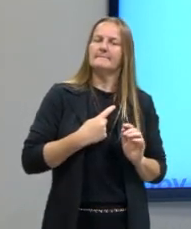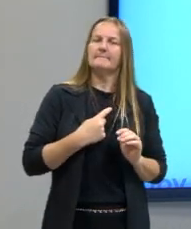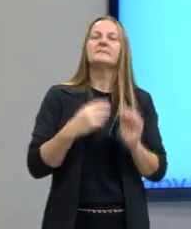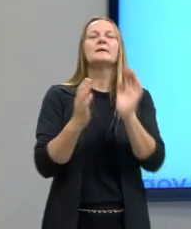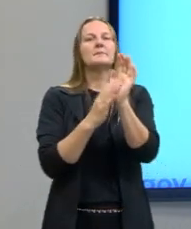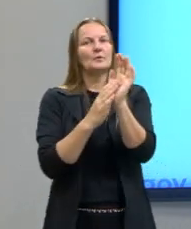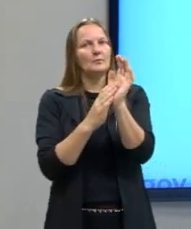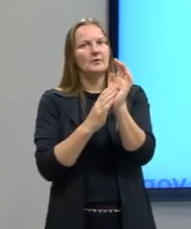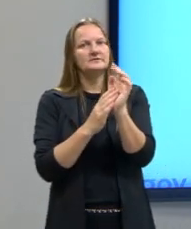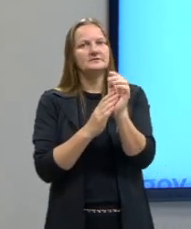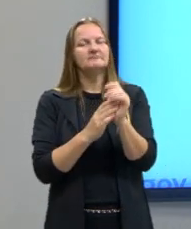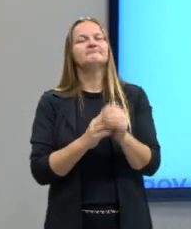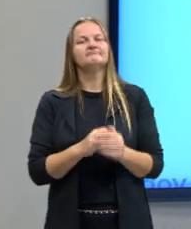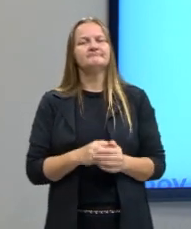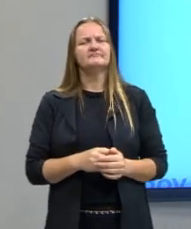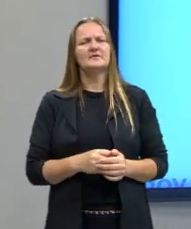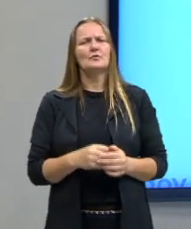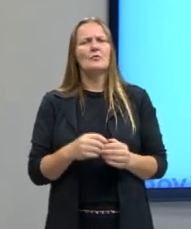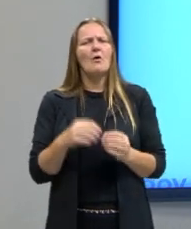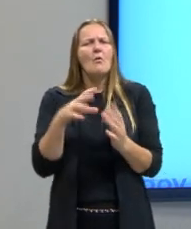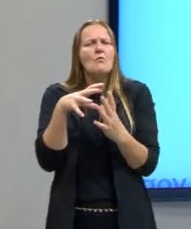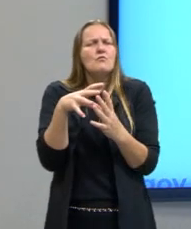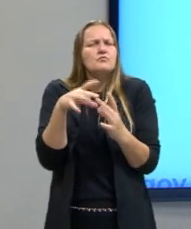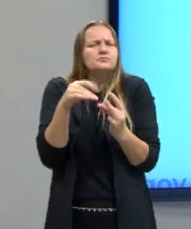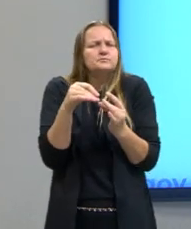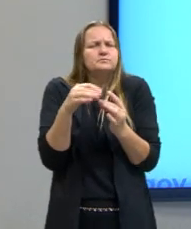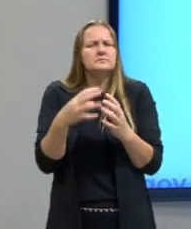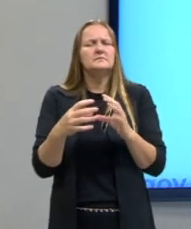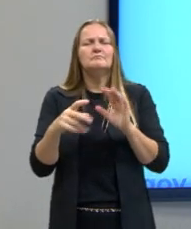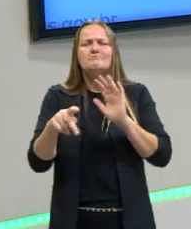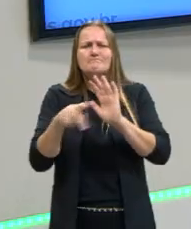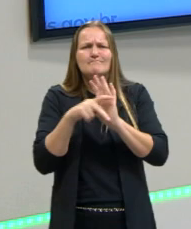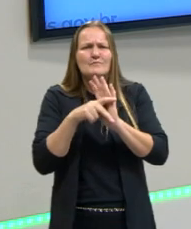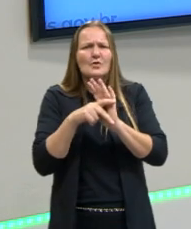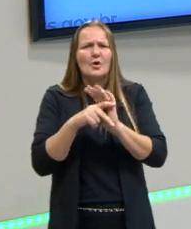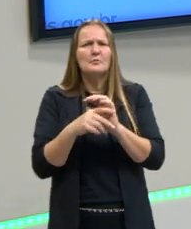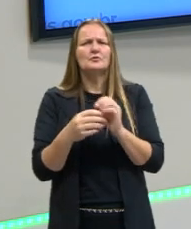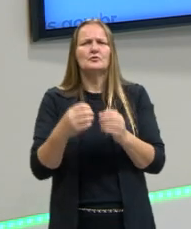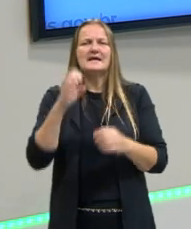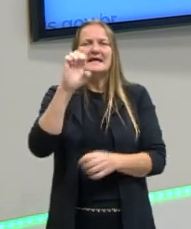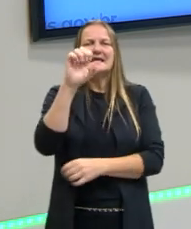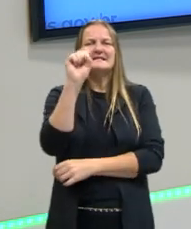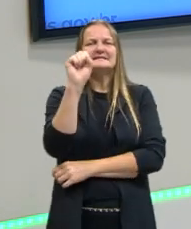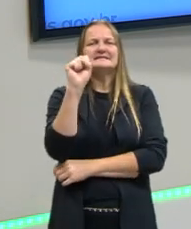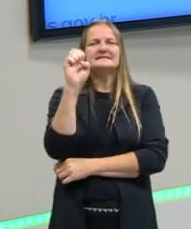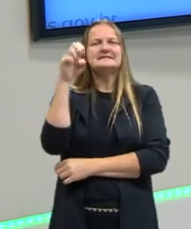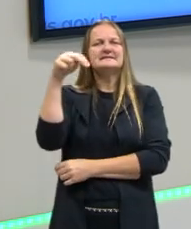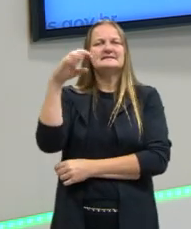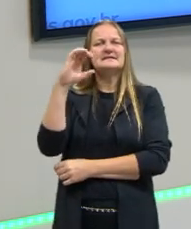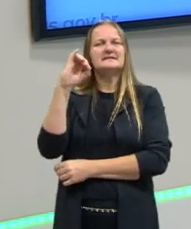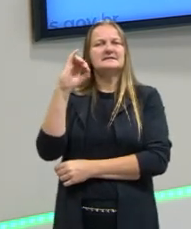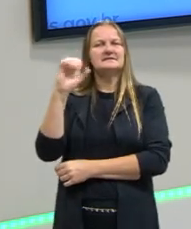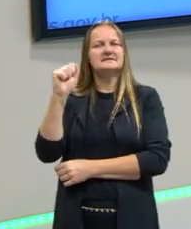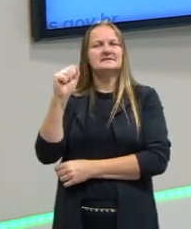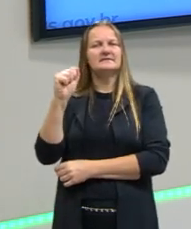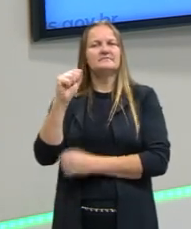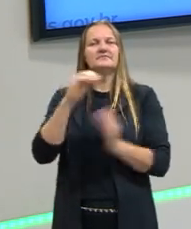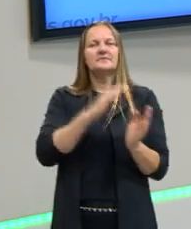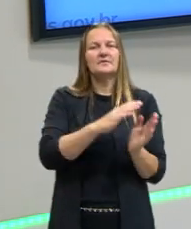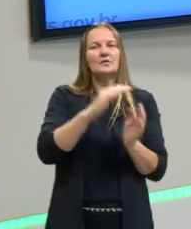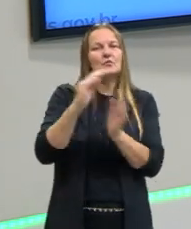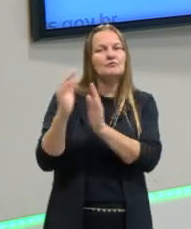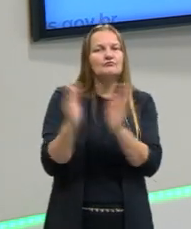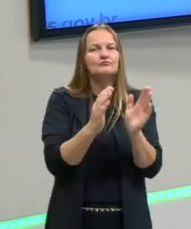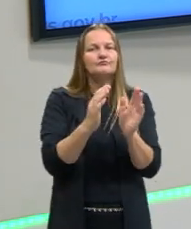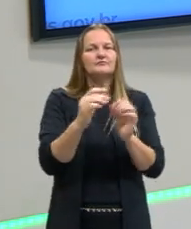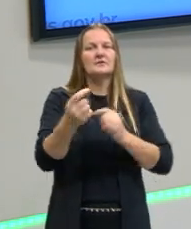socrática é conhecer a essência do ser humano ele sai desse período cosmológico para um período antropológico o